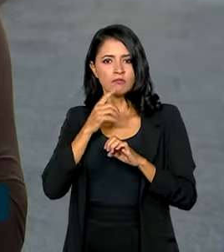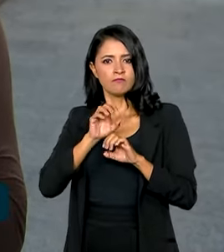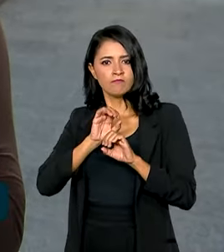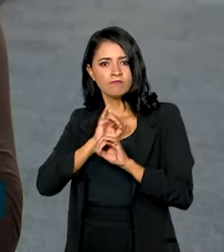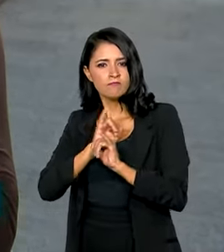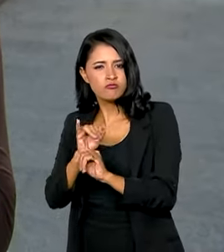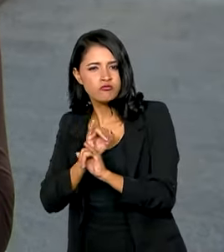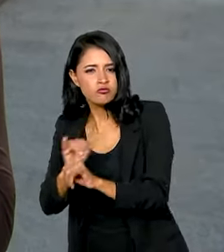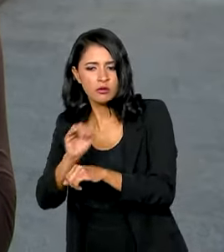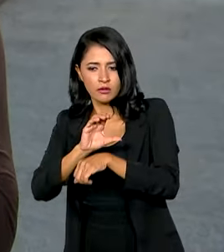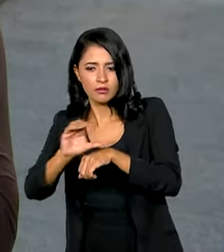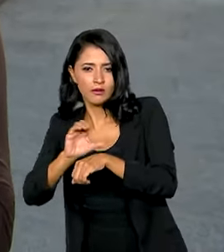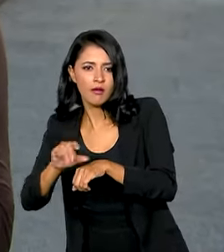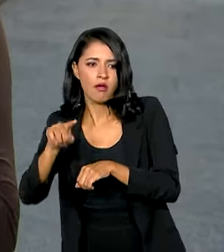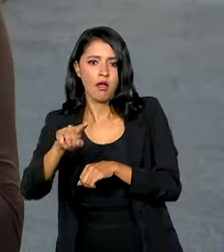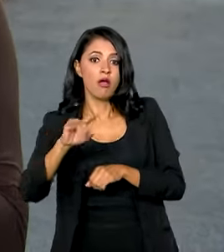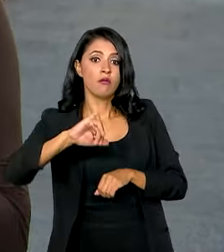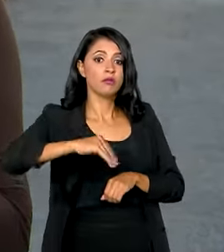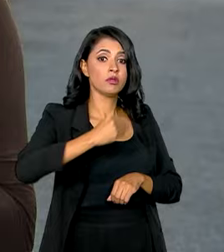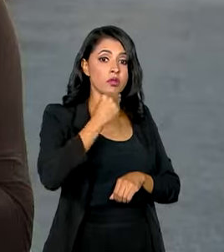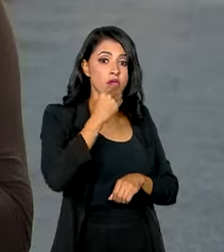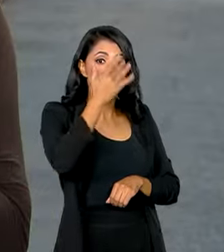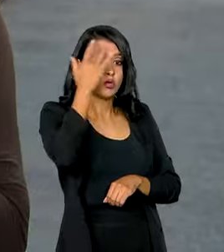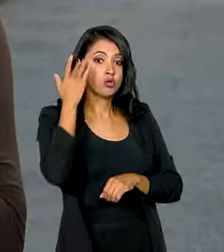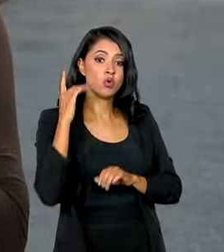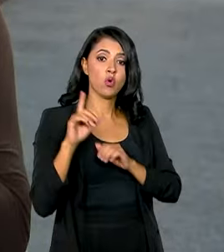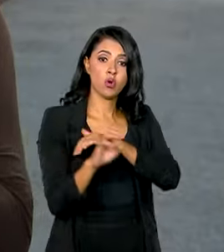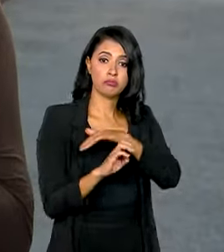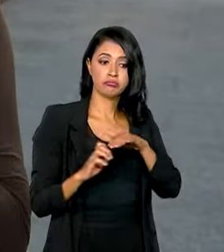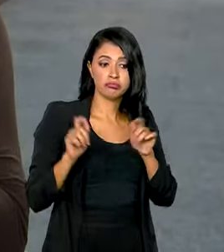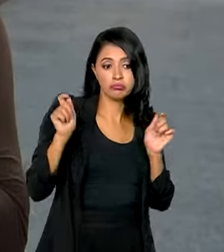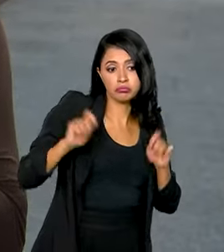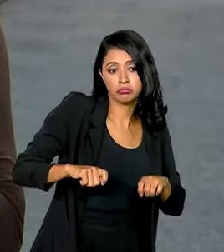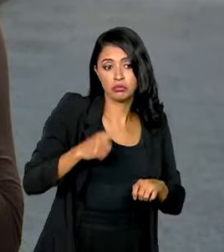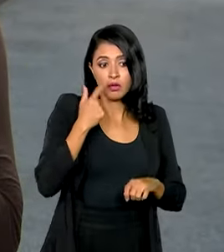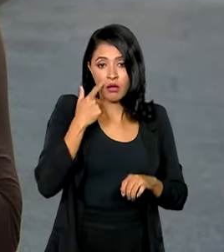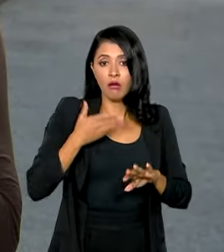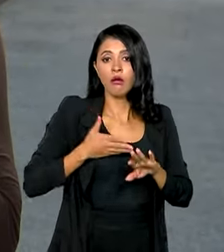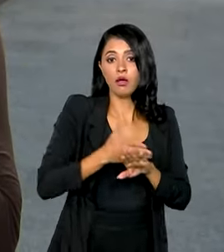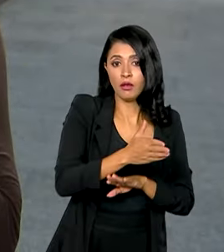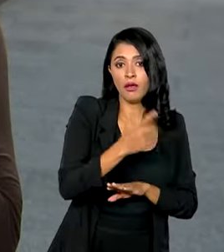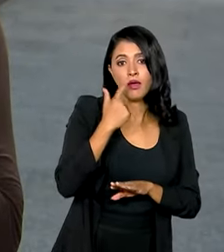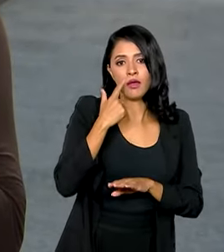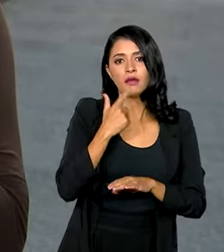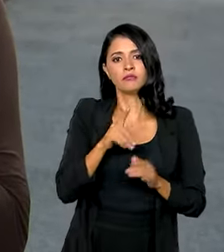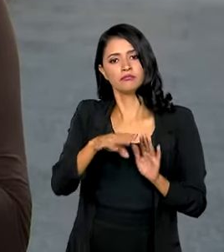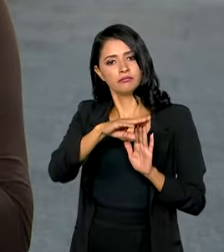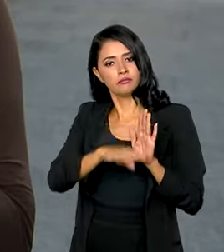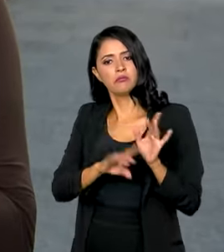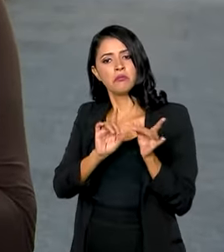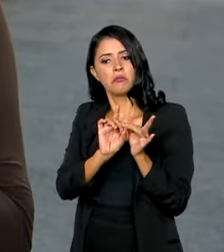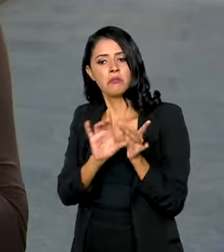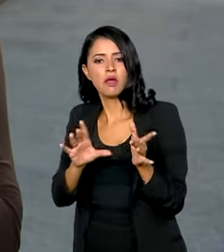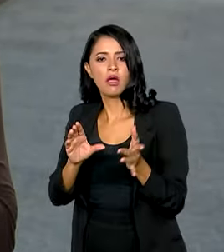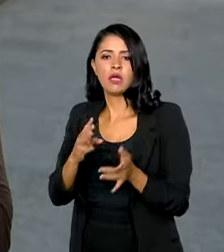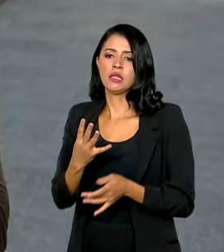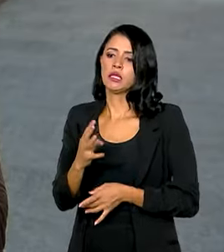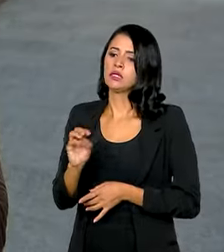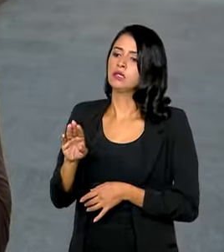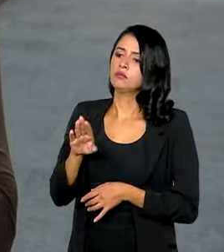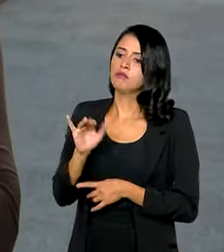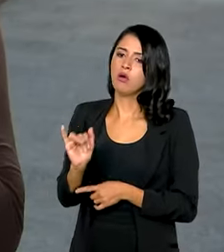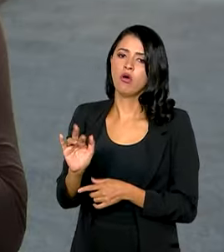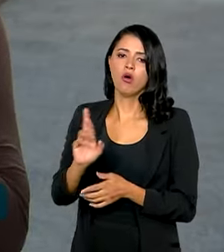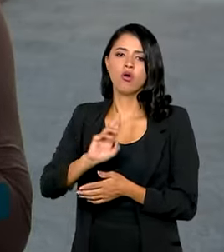oportunidade para empresários dispostos a embarcar nesse esse programa que prevê a liberação de R 300 bilhões de